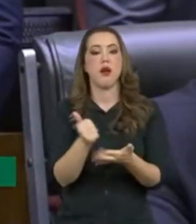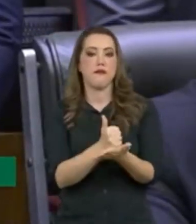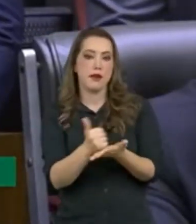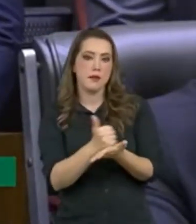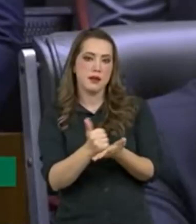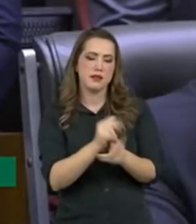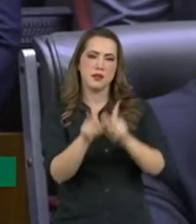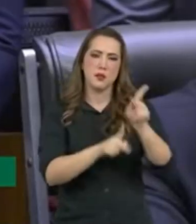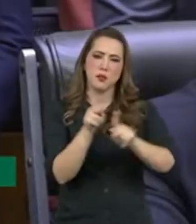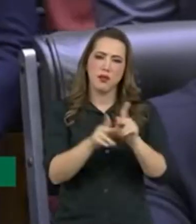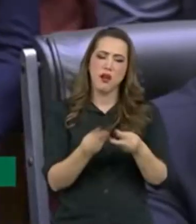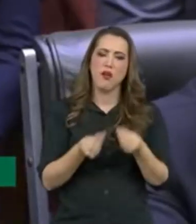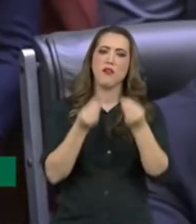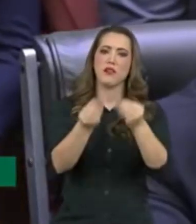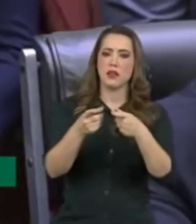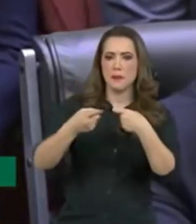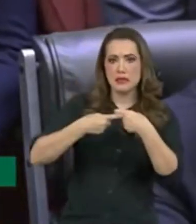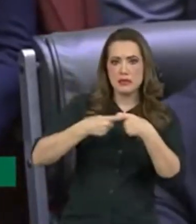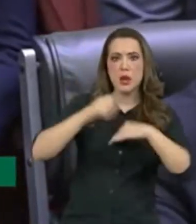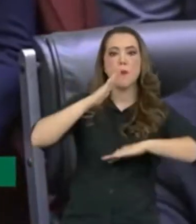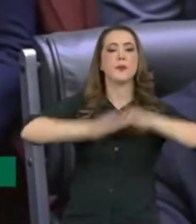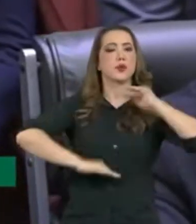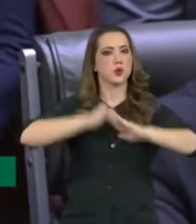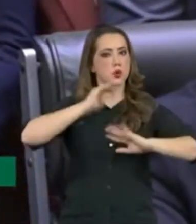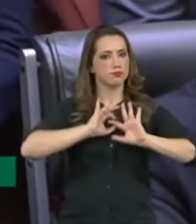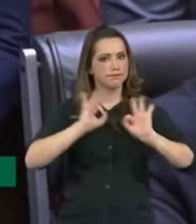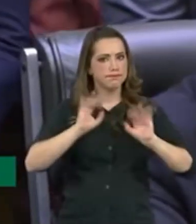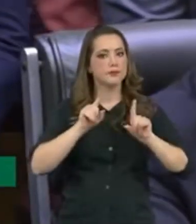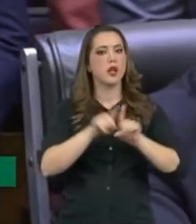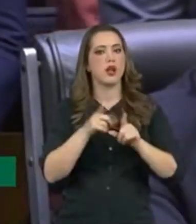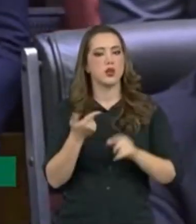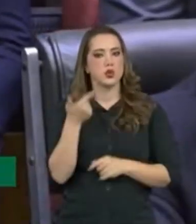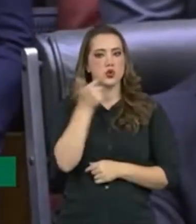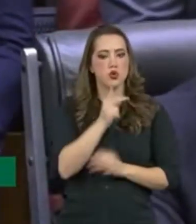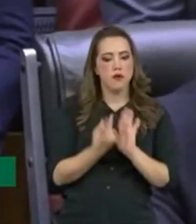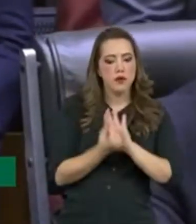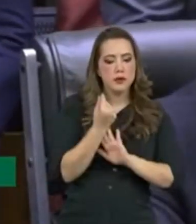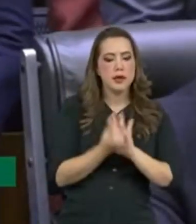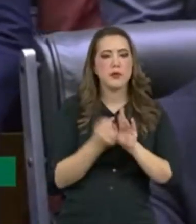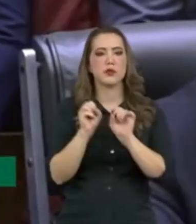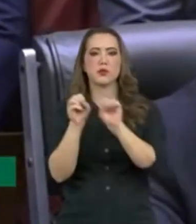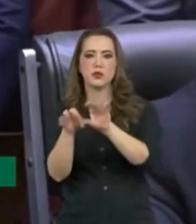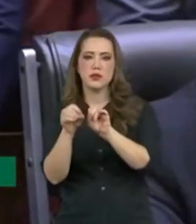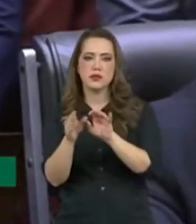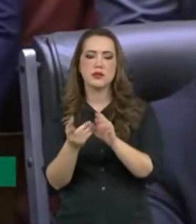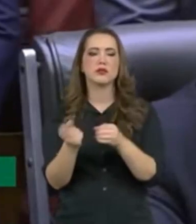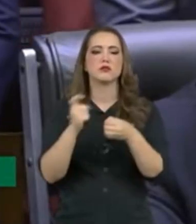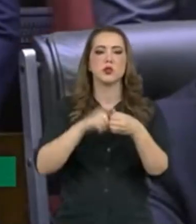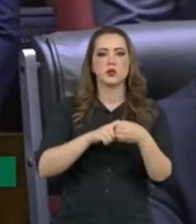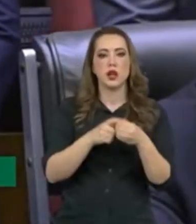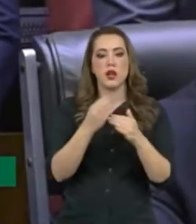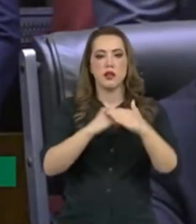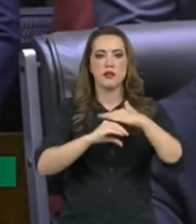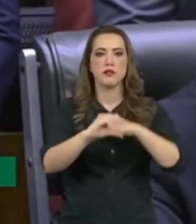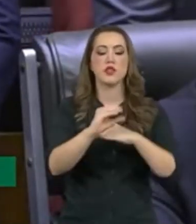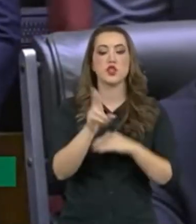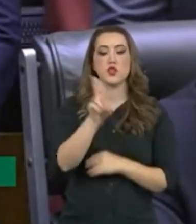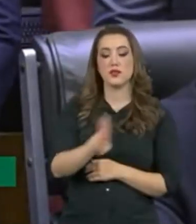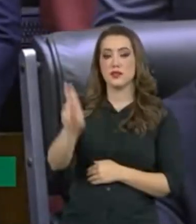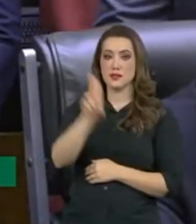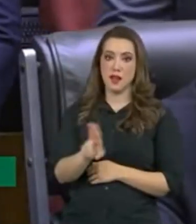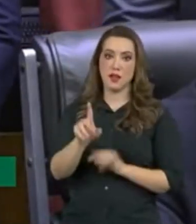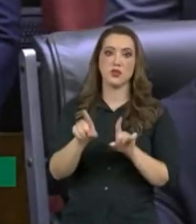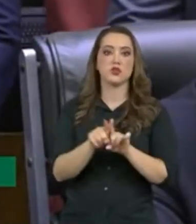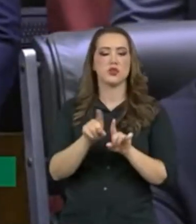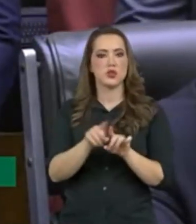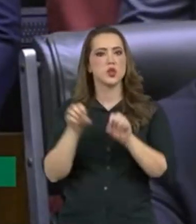promover o acesso à medicina especializada. Vamos recompor o orçamento da educação, investir em mais universidades,